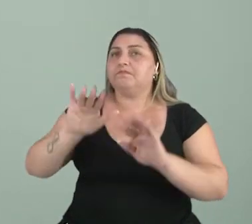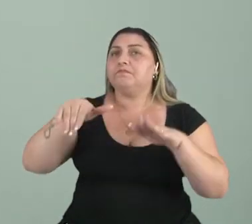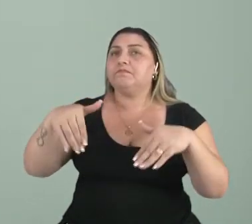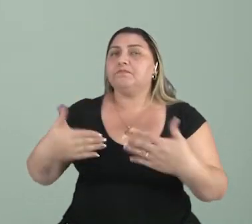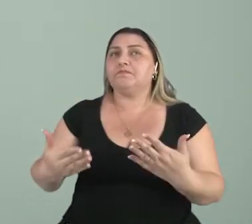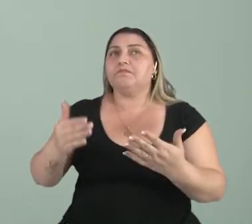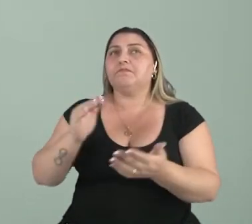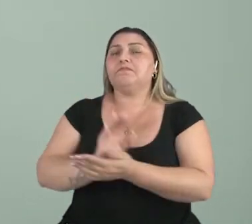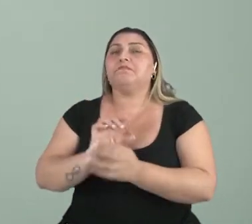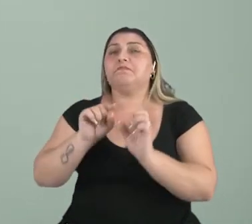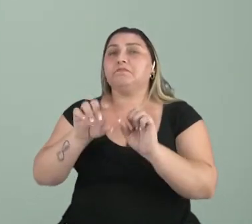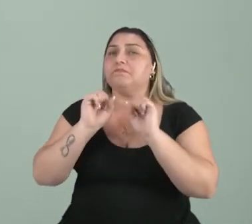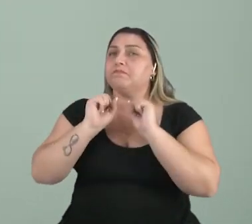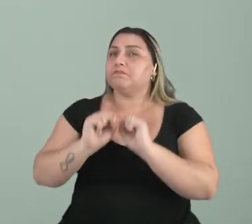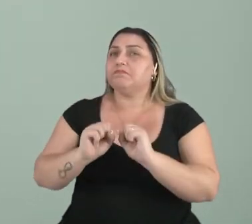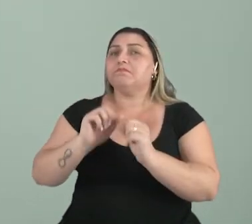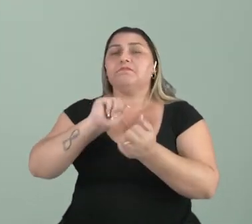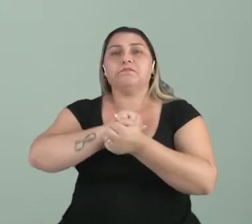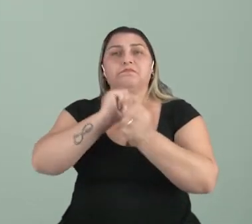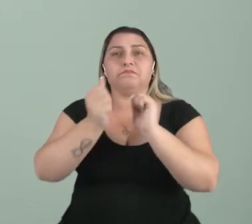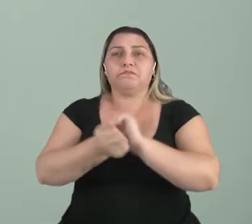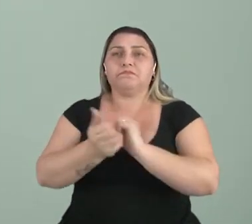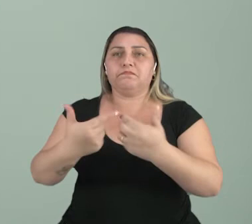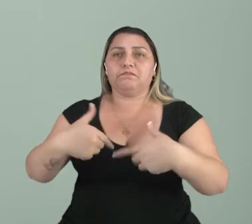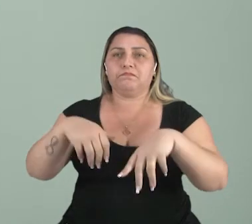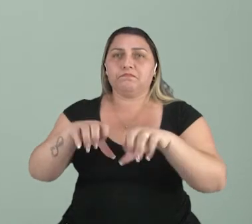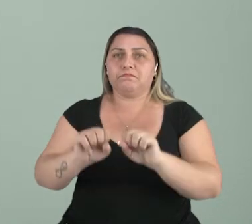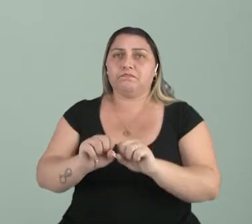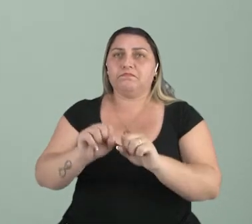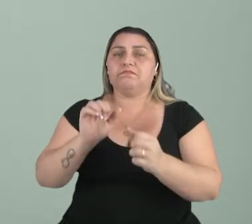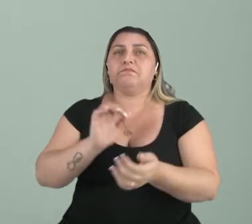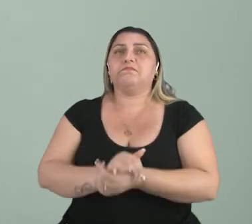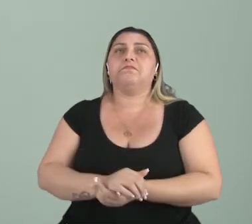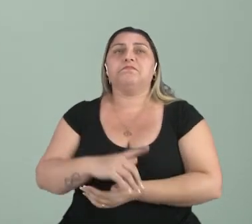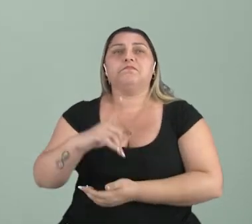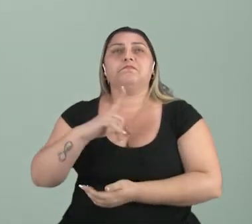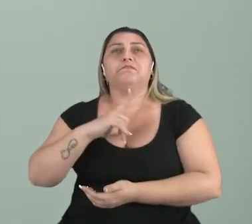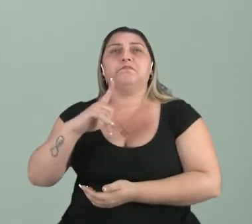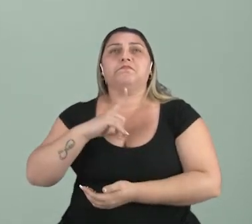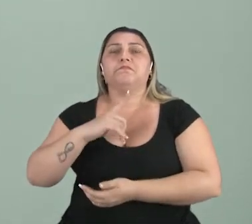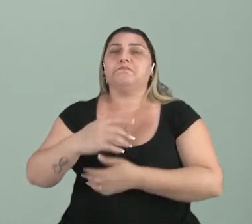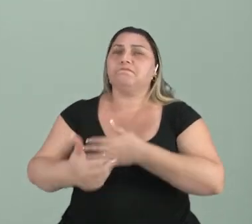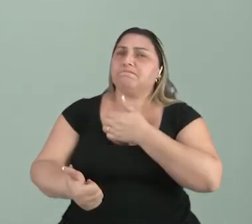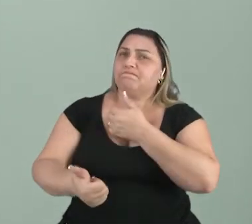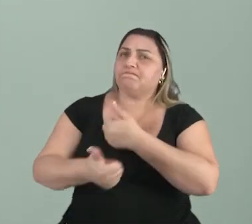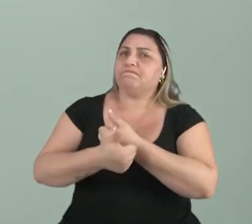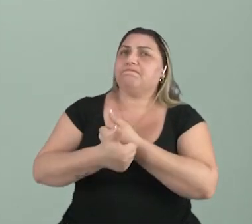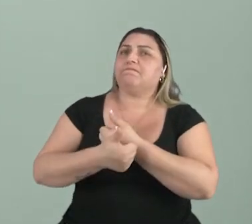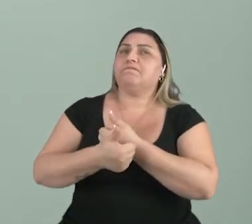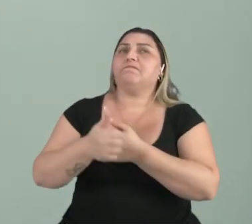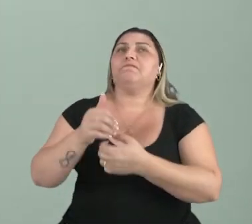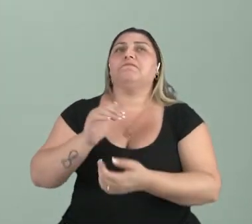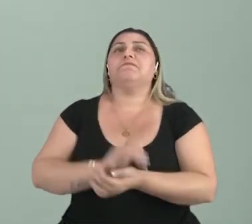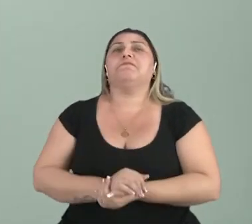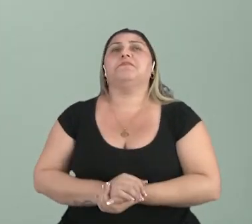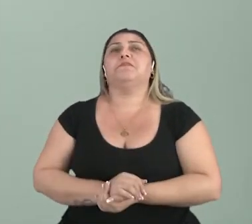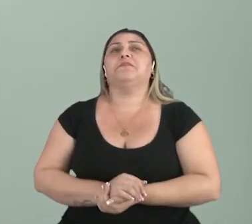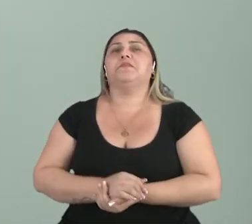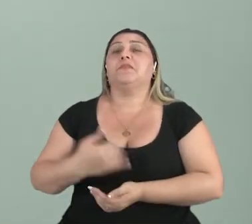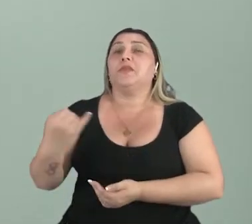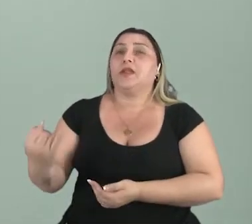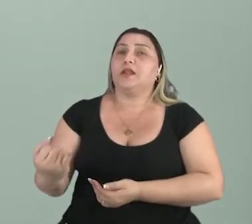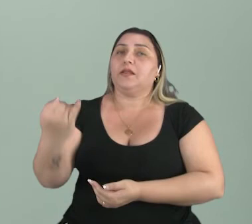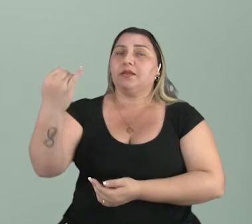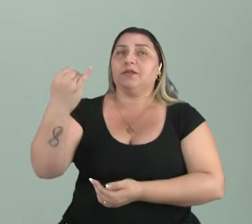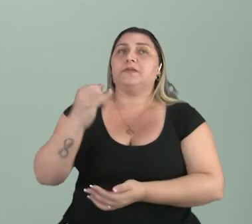o seu público? Então, você pode adequar a linguagem, né, para haver essa aproximação. Então, é